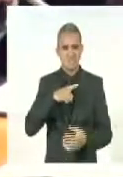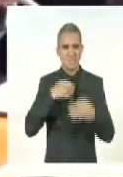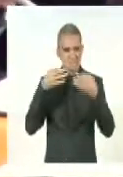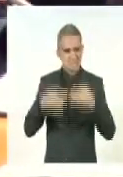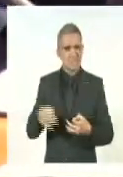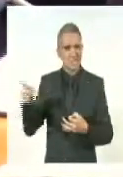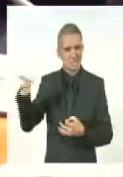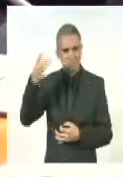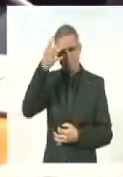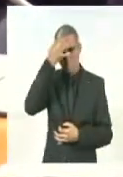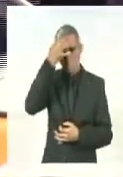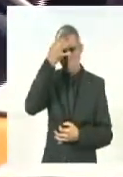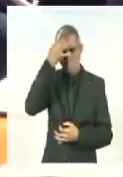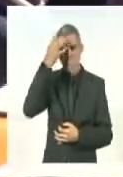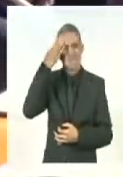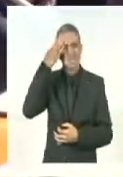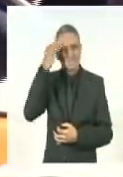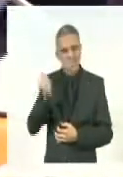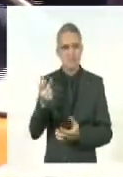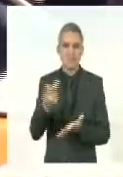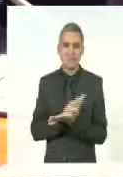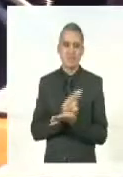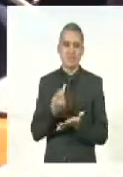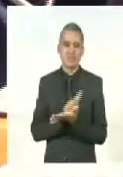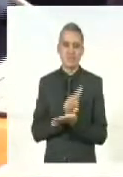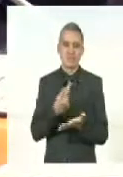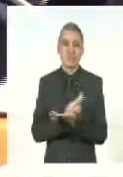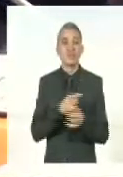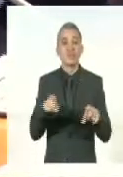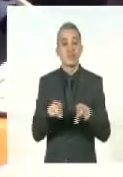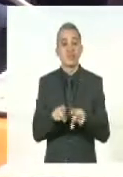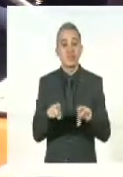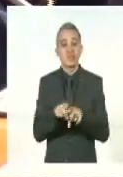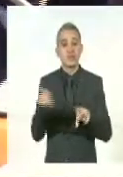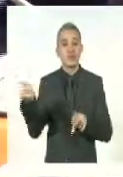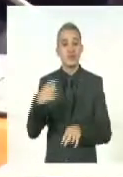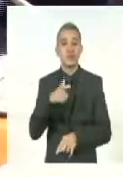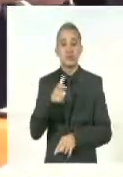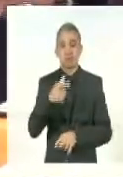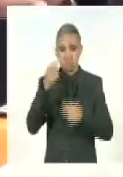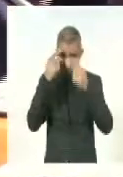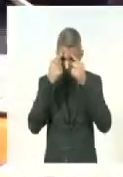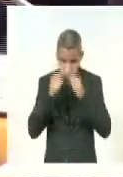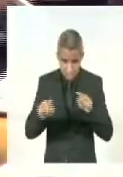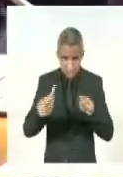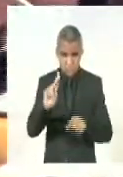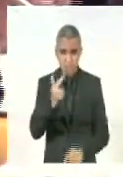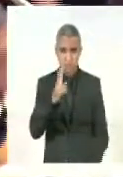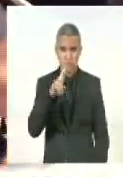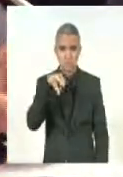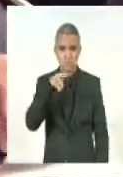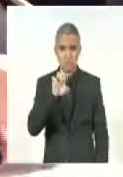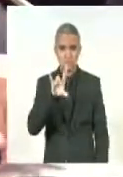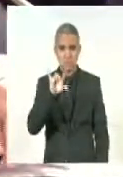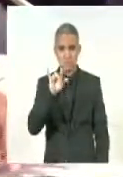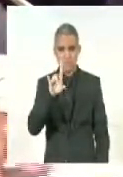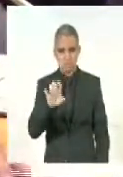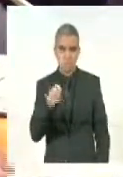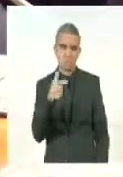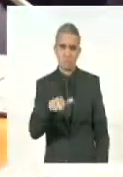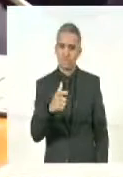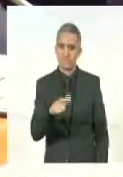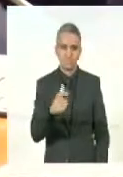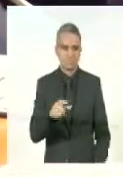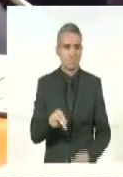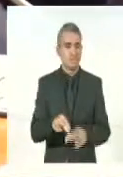consciência dele, ele sabe que fez errado e a humildade passa longe dele. Não dá o braço a torcer para chegar e falar, olha, realmente a oposição